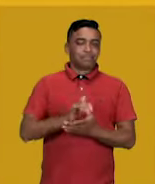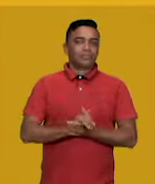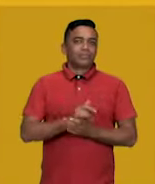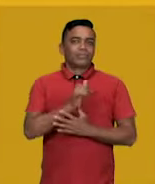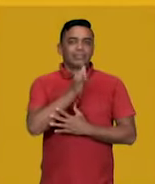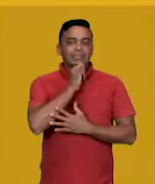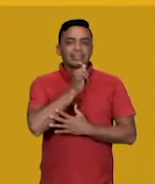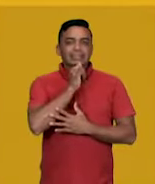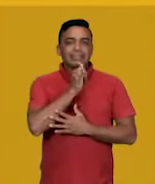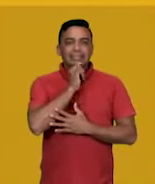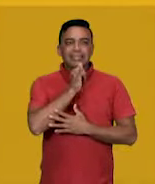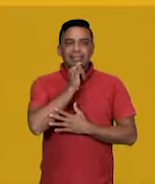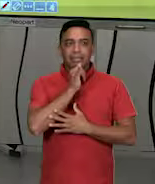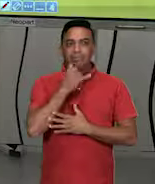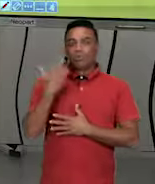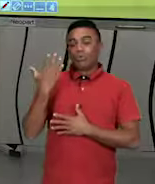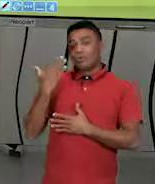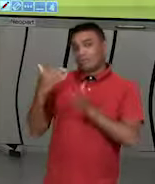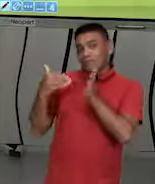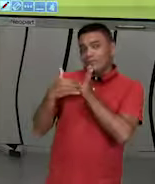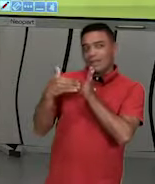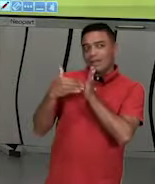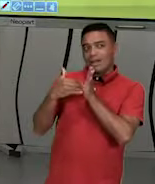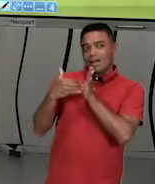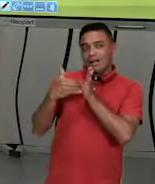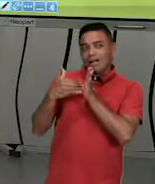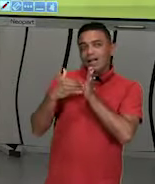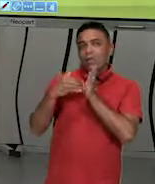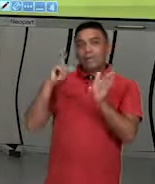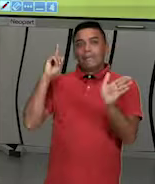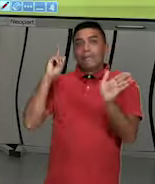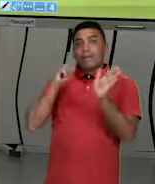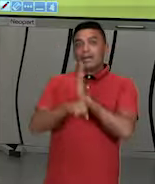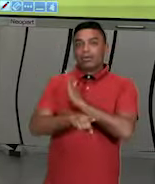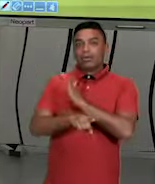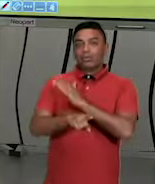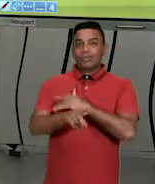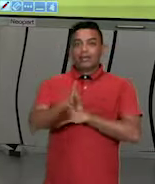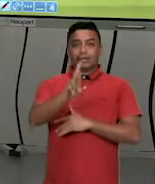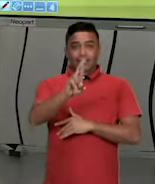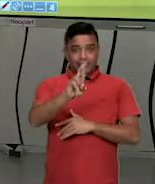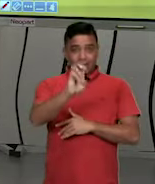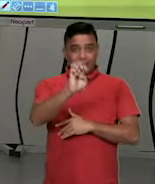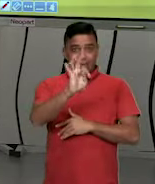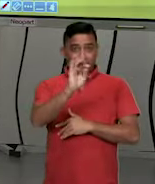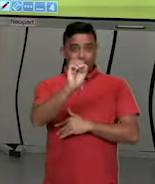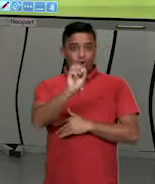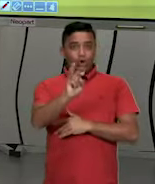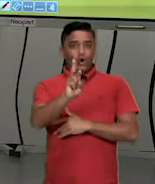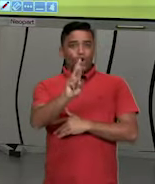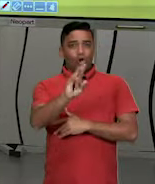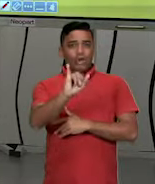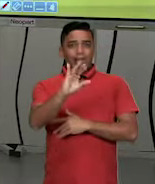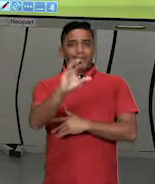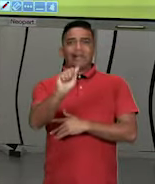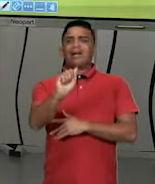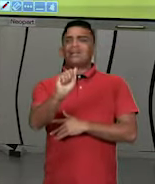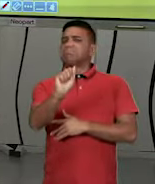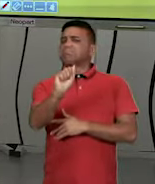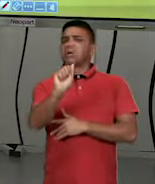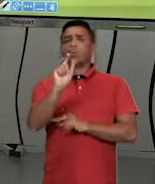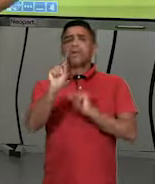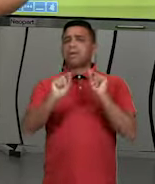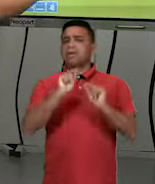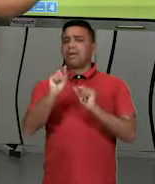exemplo também, tá? E por fim, nós temos a pergunta retórica. A pergunta retórica é quando eu faço